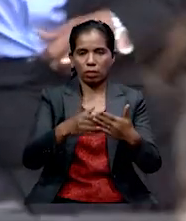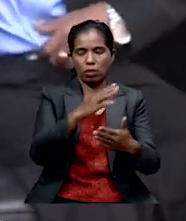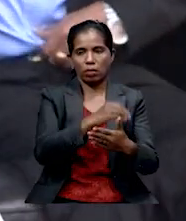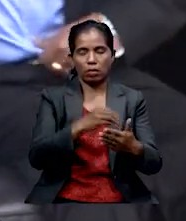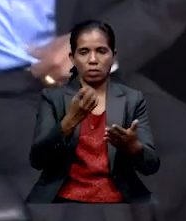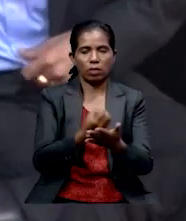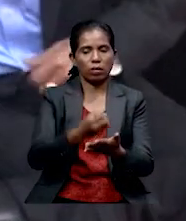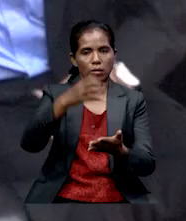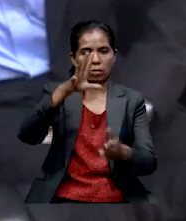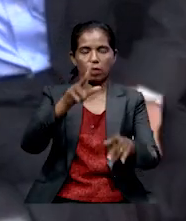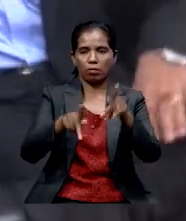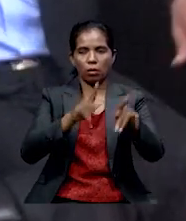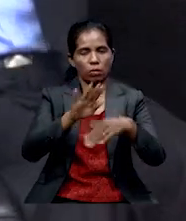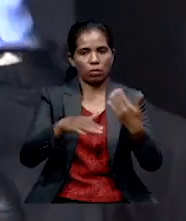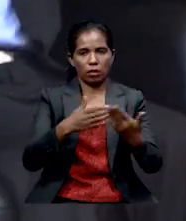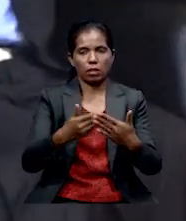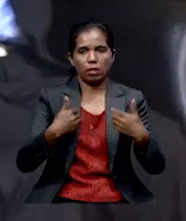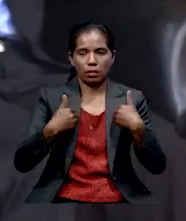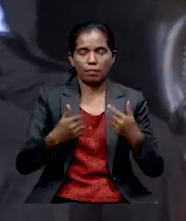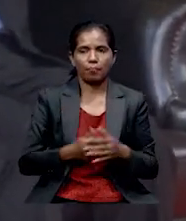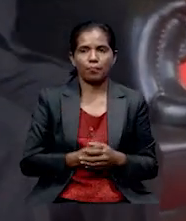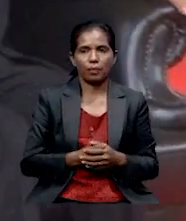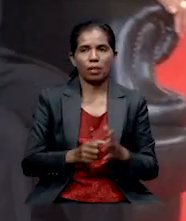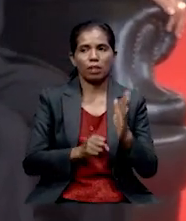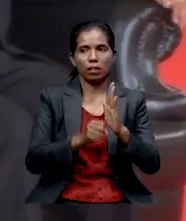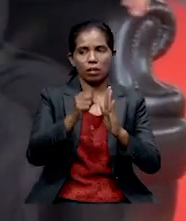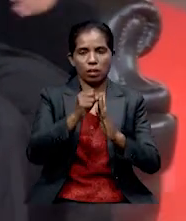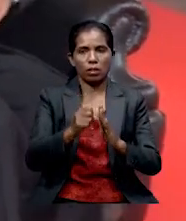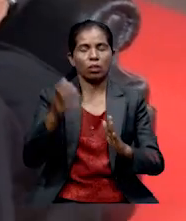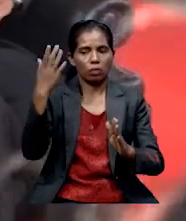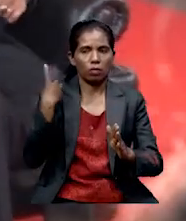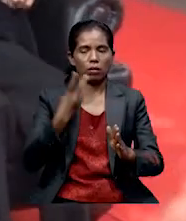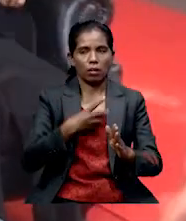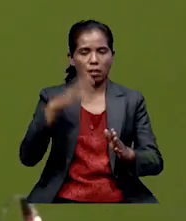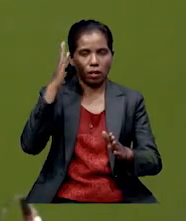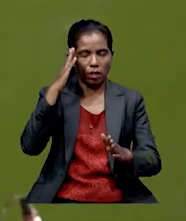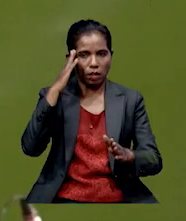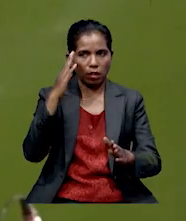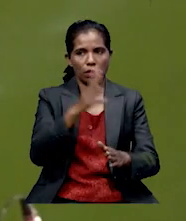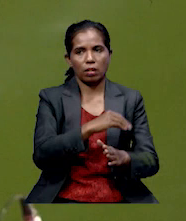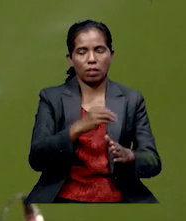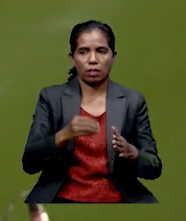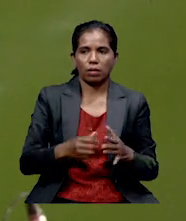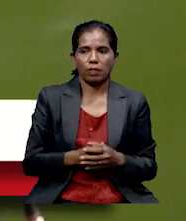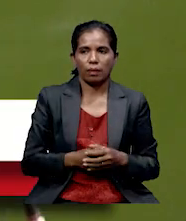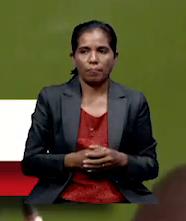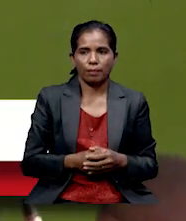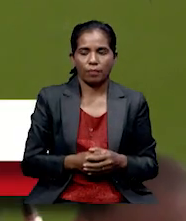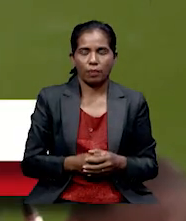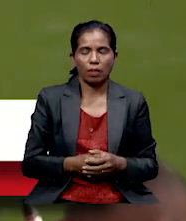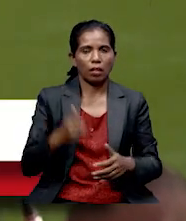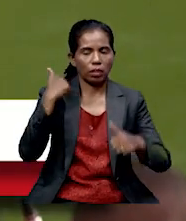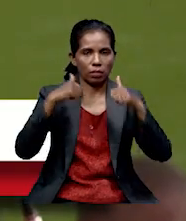de cidadão siranian. Censo população, caulo que está conhece nesse recenseamento,